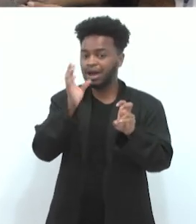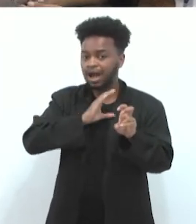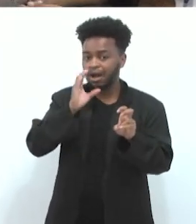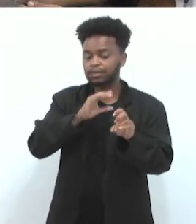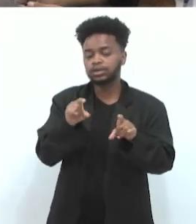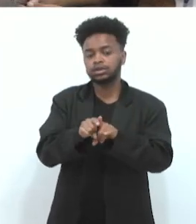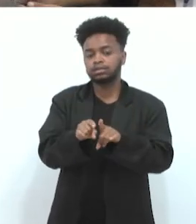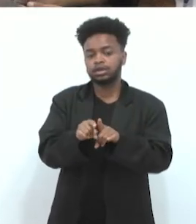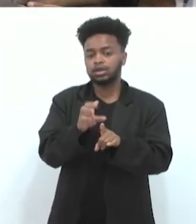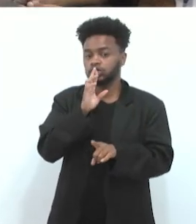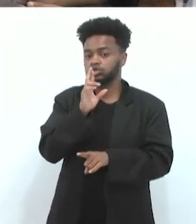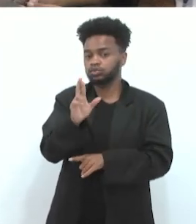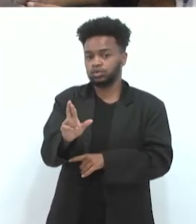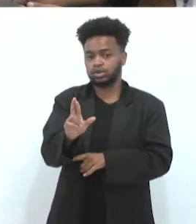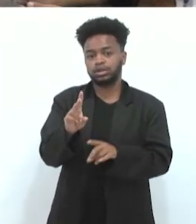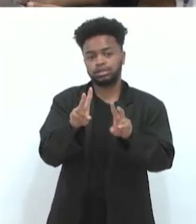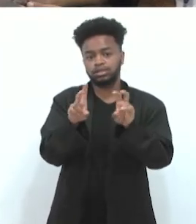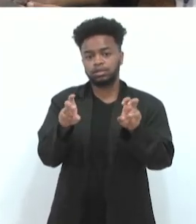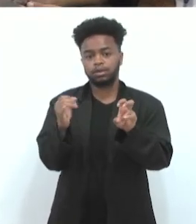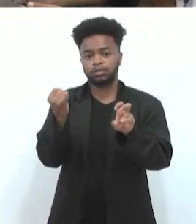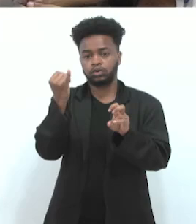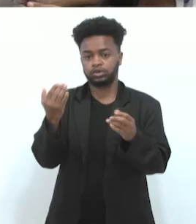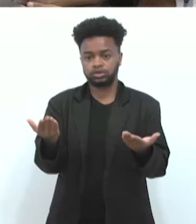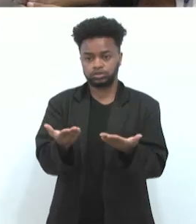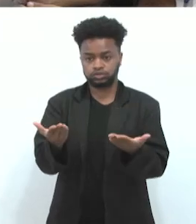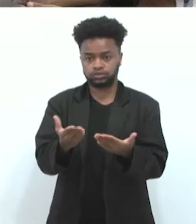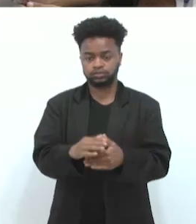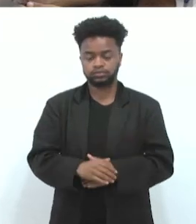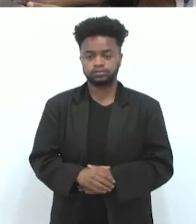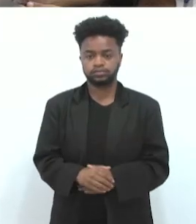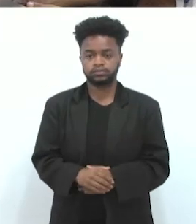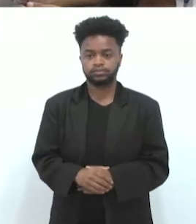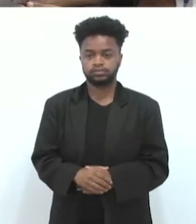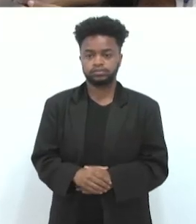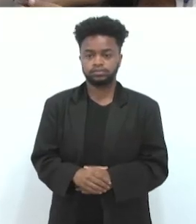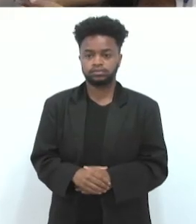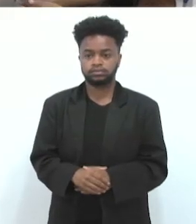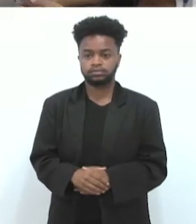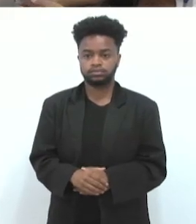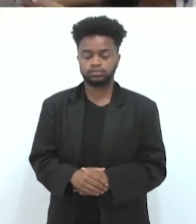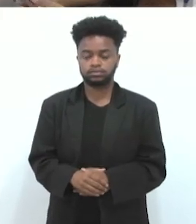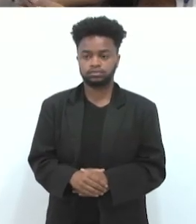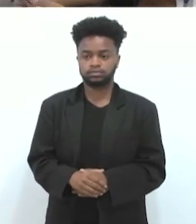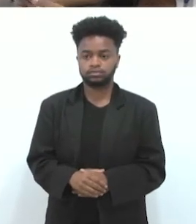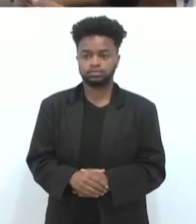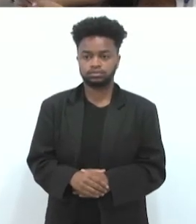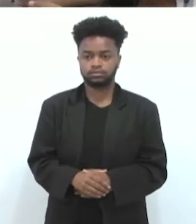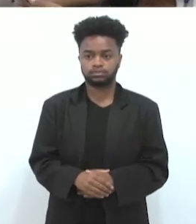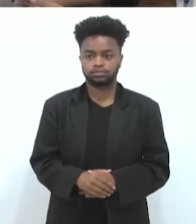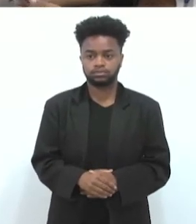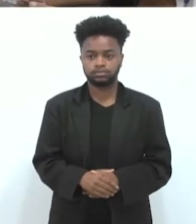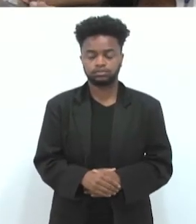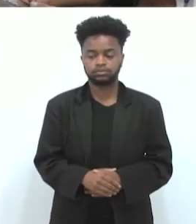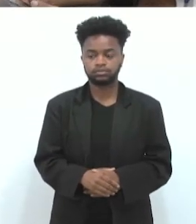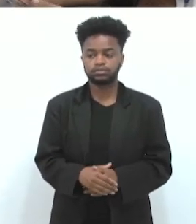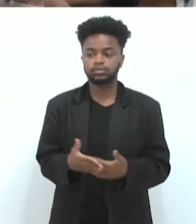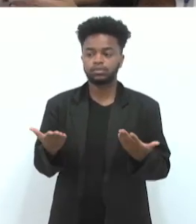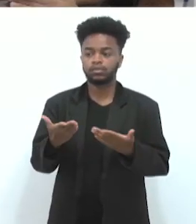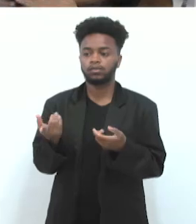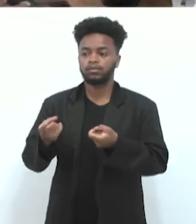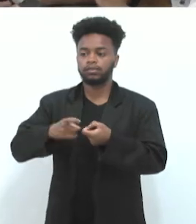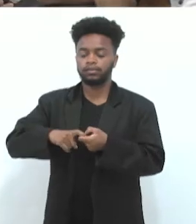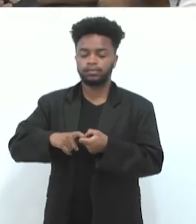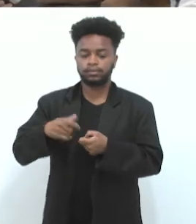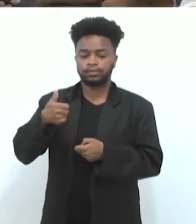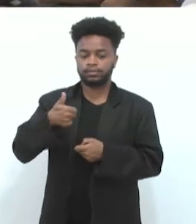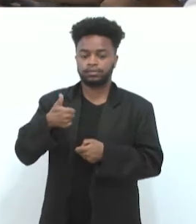pelo Parlamento Fluminense a um tema que é pertinente nesse momento à sociedade. Então, voltando aqui ao item 1 da pauta,